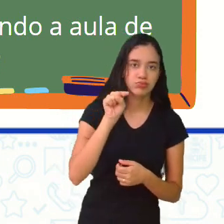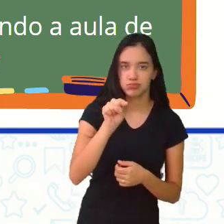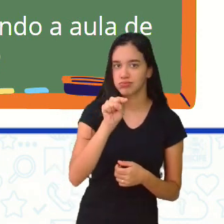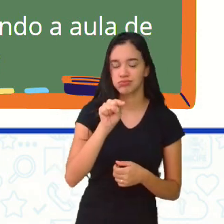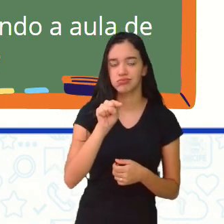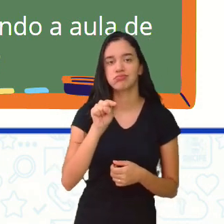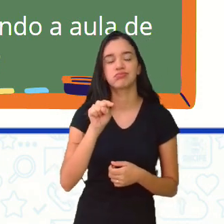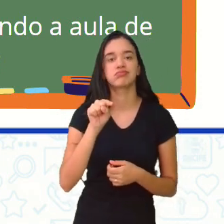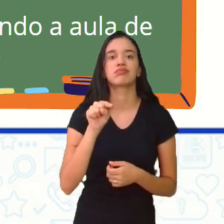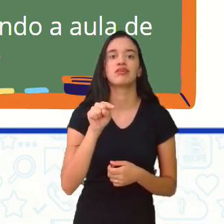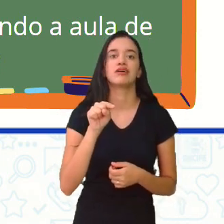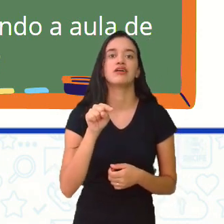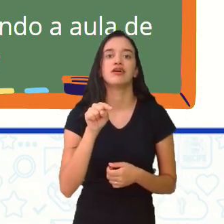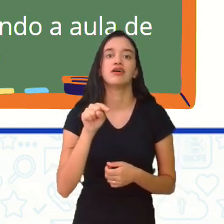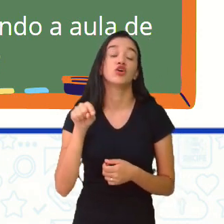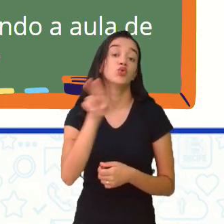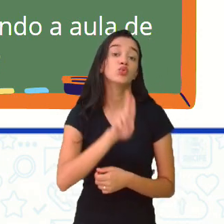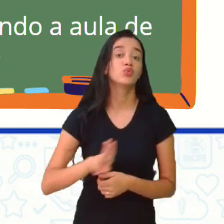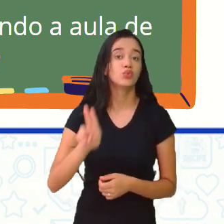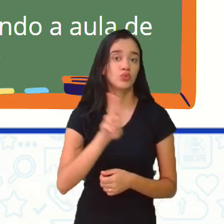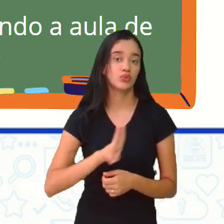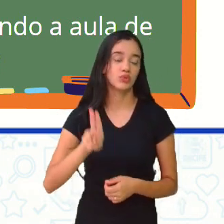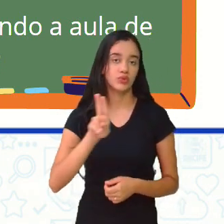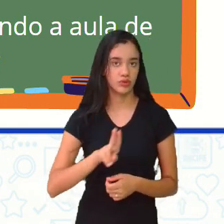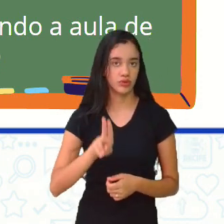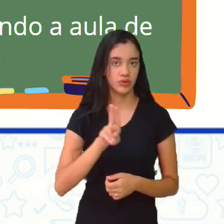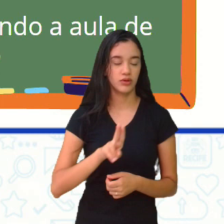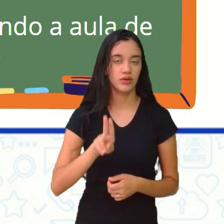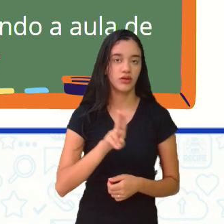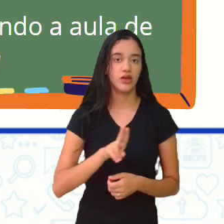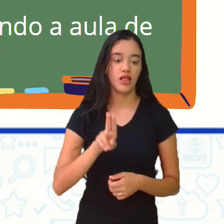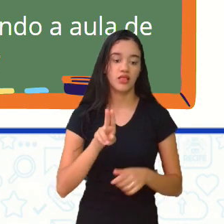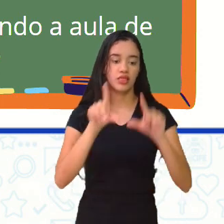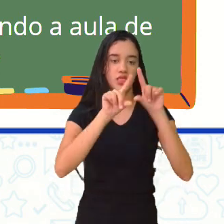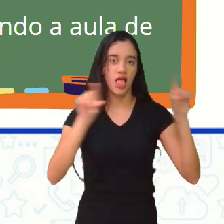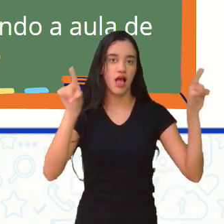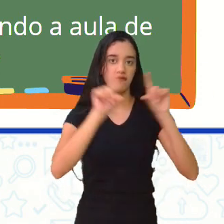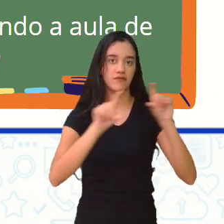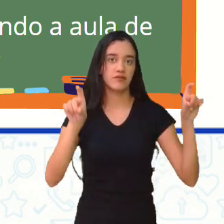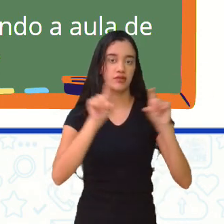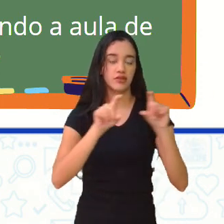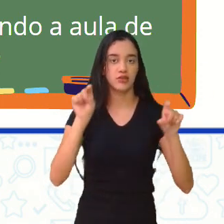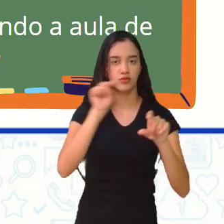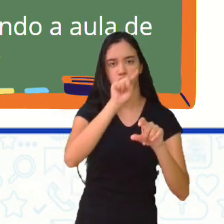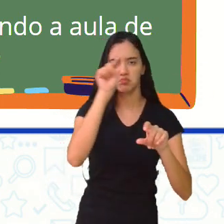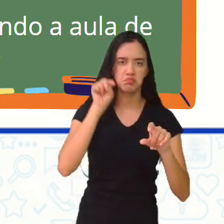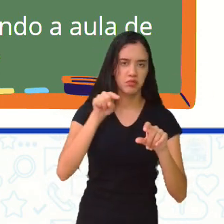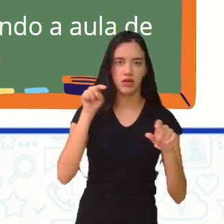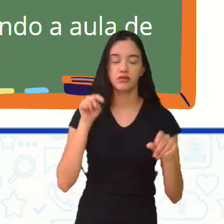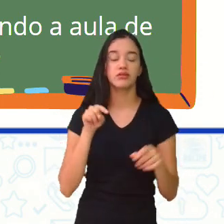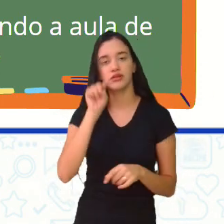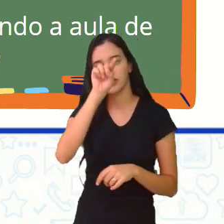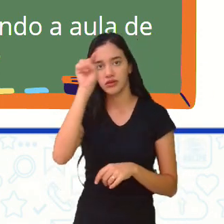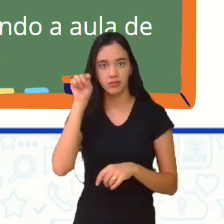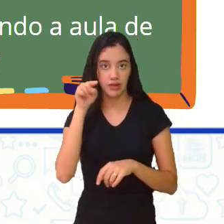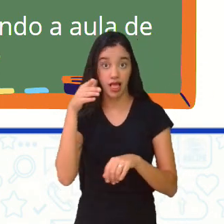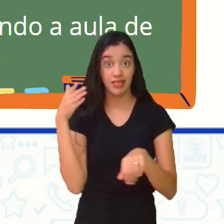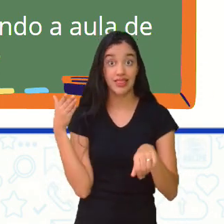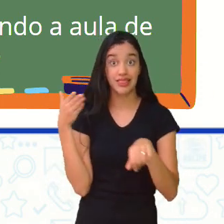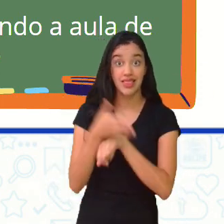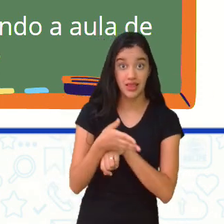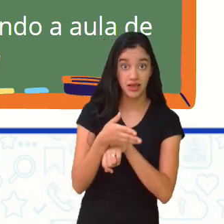de interrogação, usamos, né, nas frases interrogativas diretas, né,